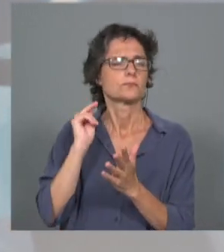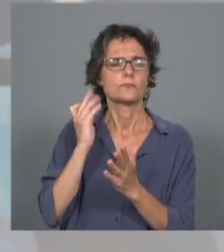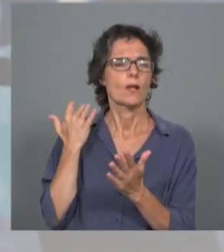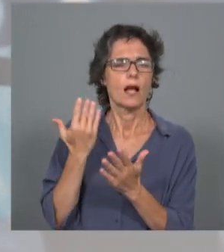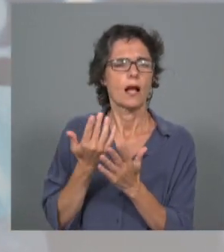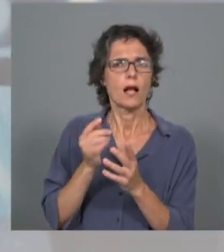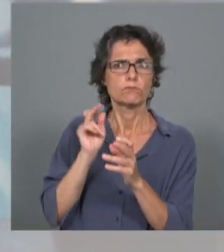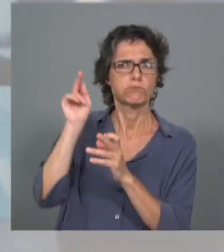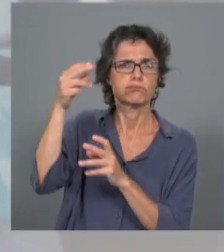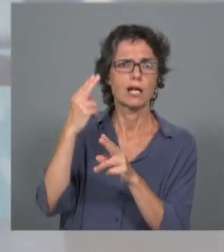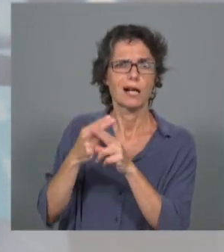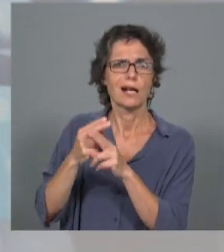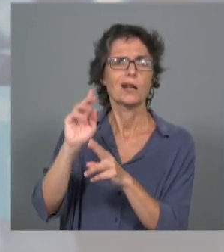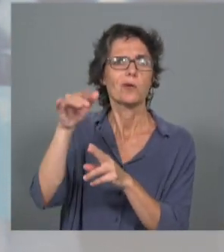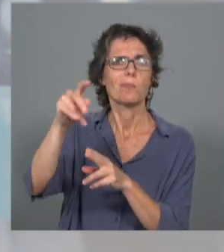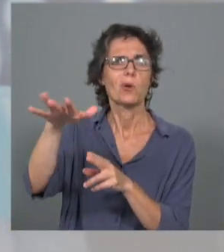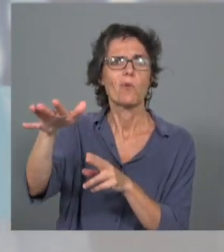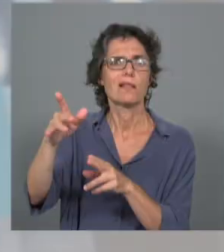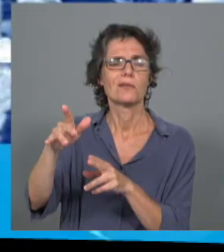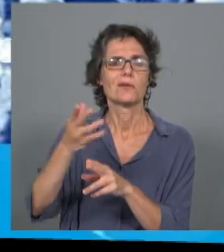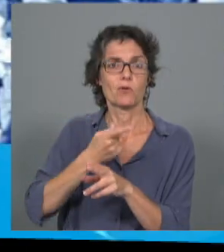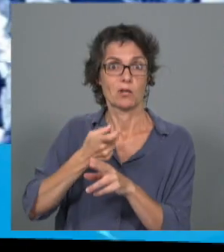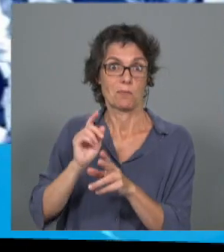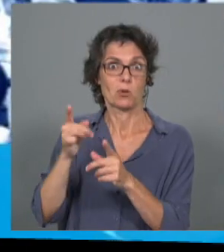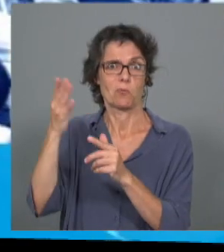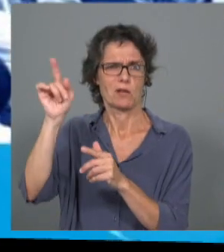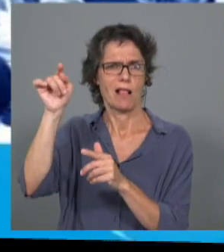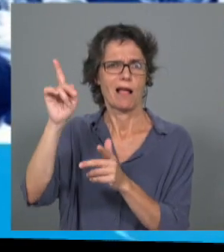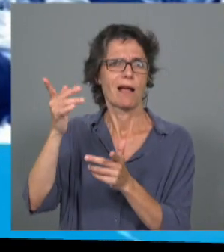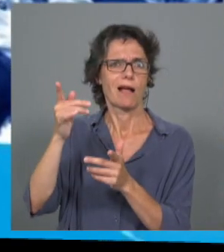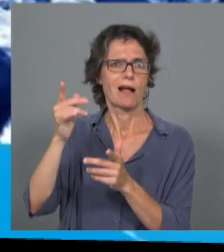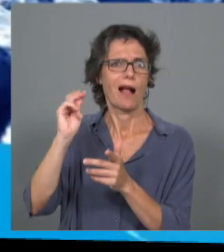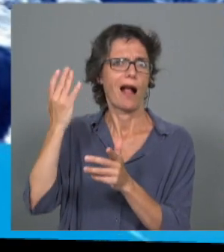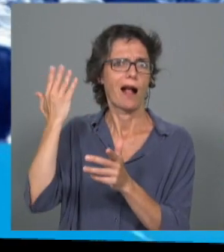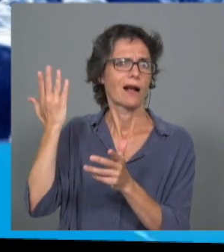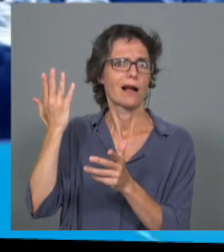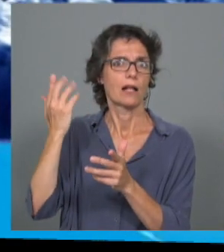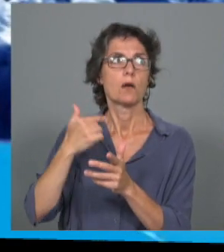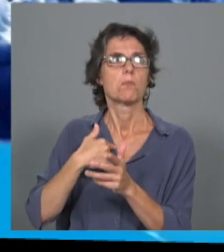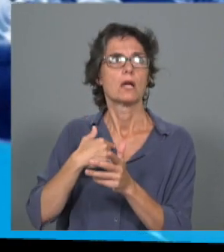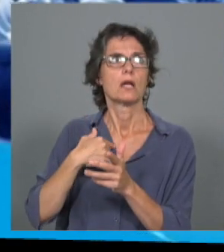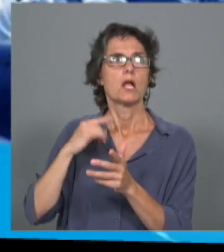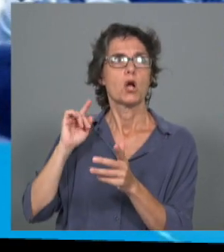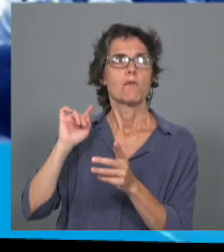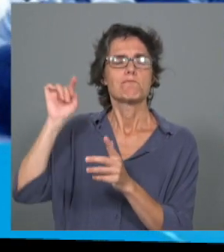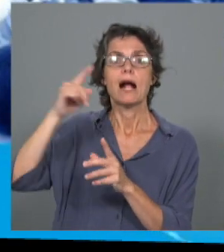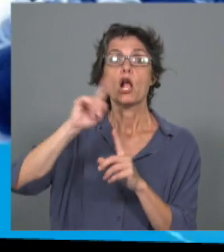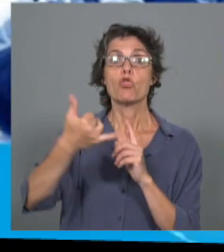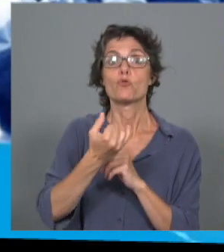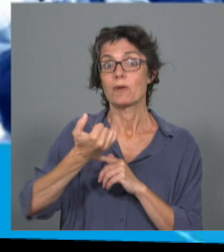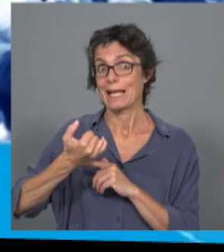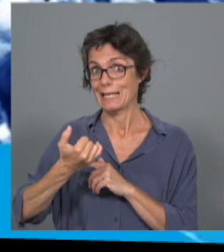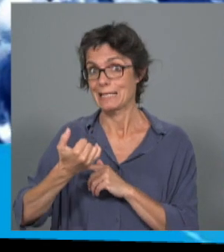para Roma para iniciar o doutoramento? Portanto, eu fui enviado em 2015. Naturalmente,